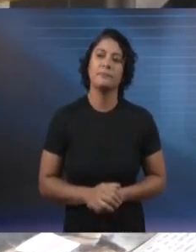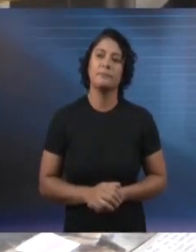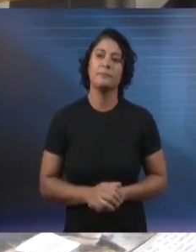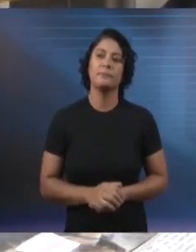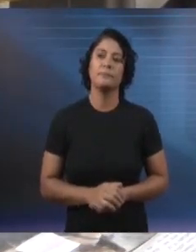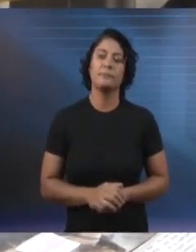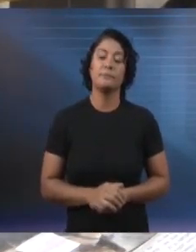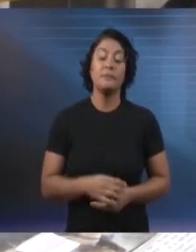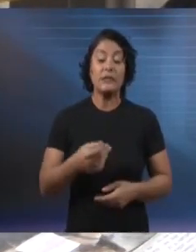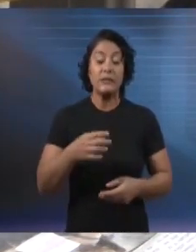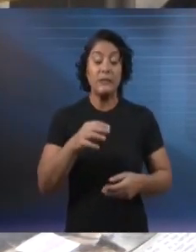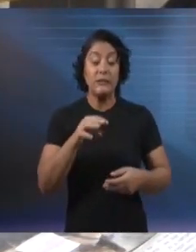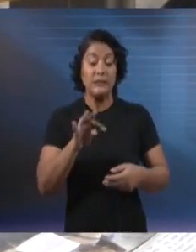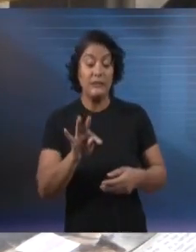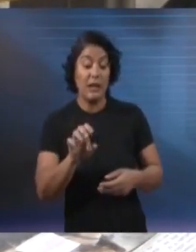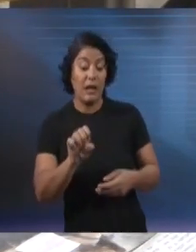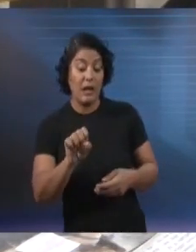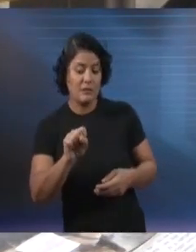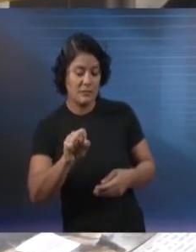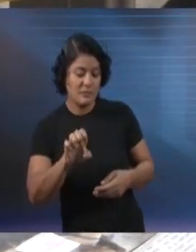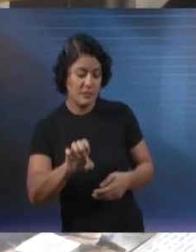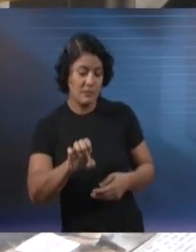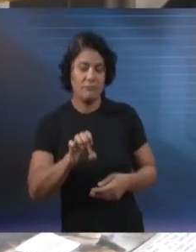tese que